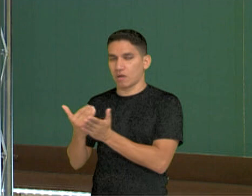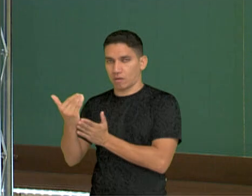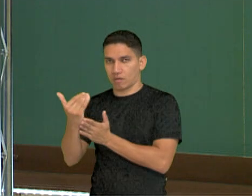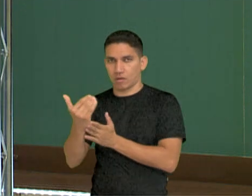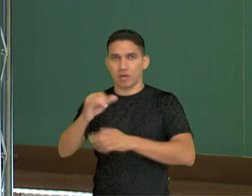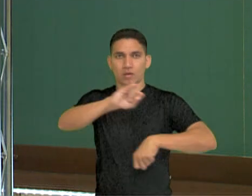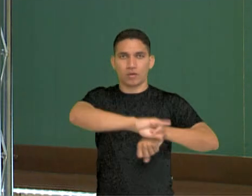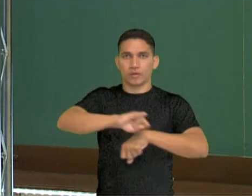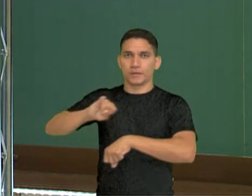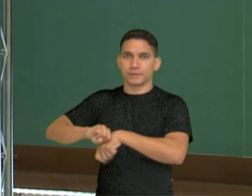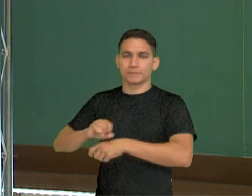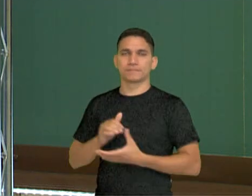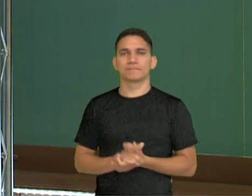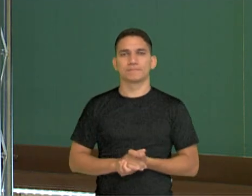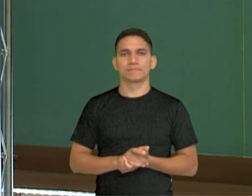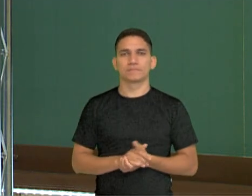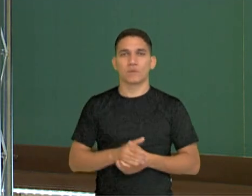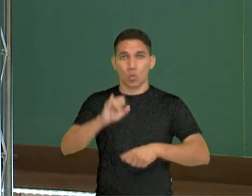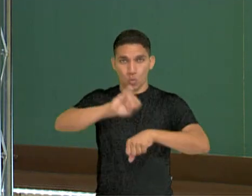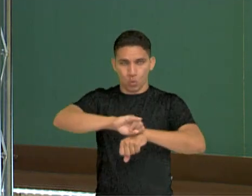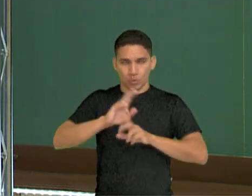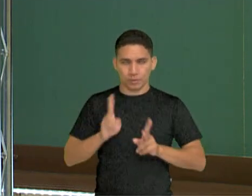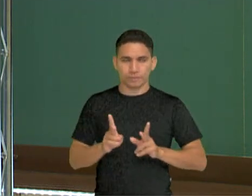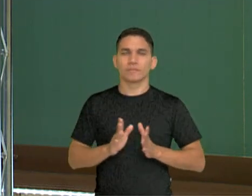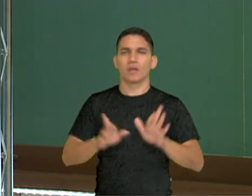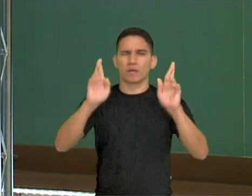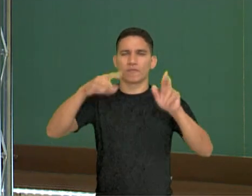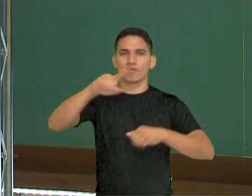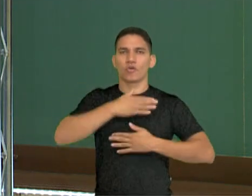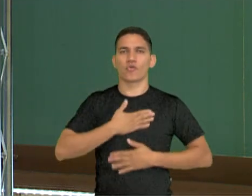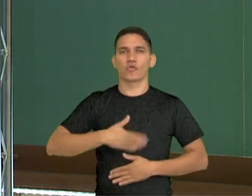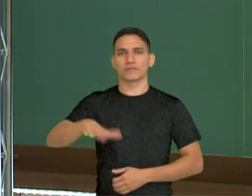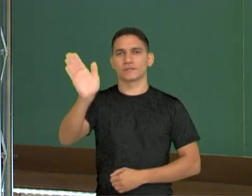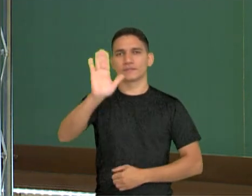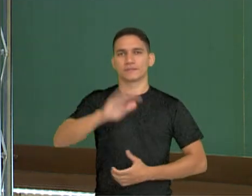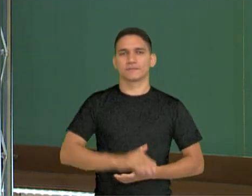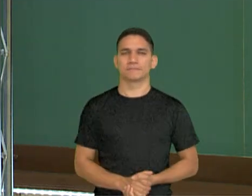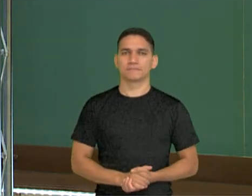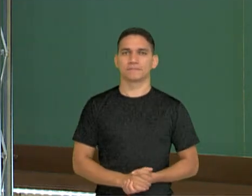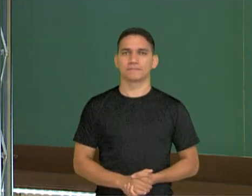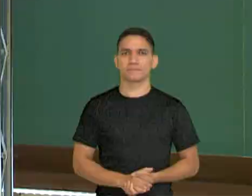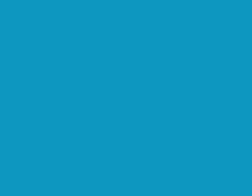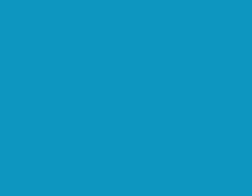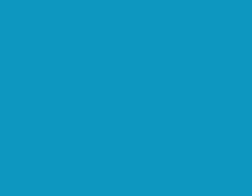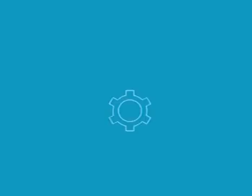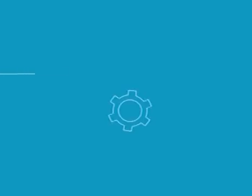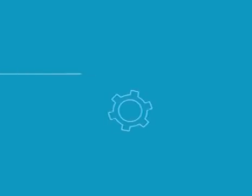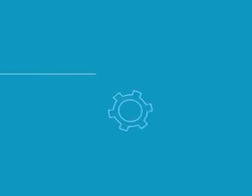corpo. Espero que vocês tenham gostado desse vídeo e até mais, meus queridos!